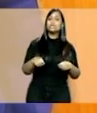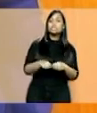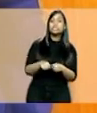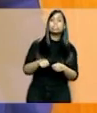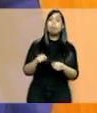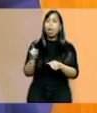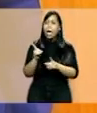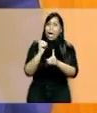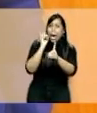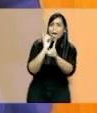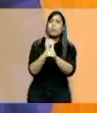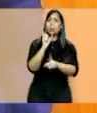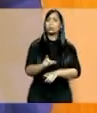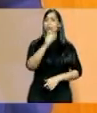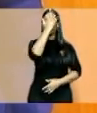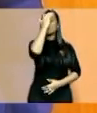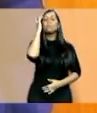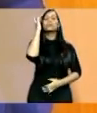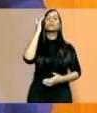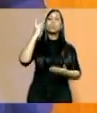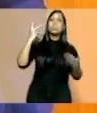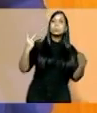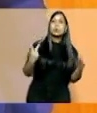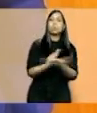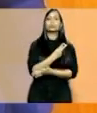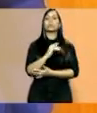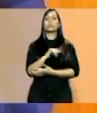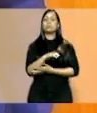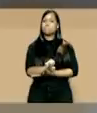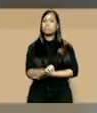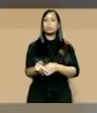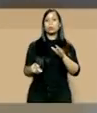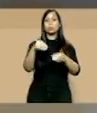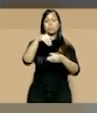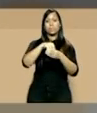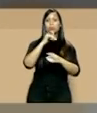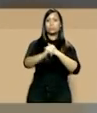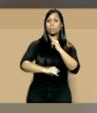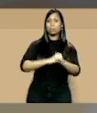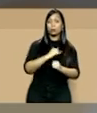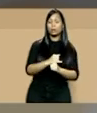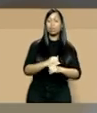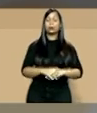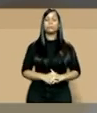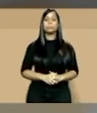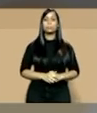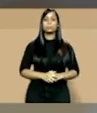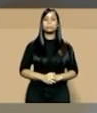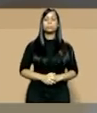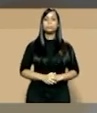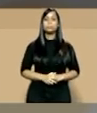rastrear uma pessoa quando ela comete um crime na internet.